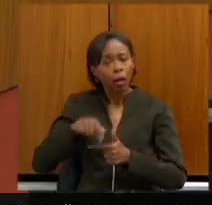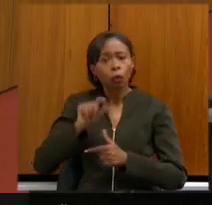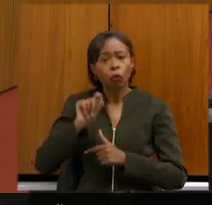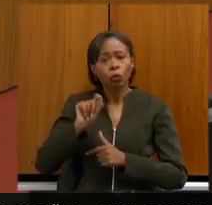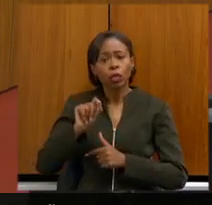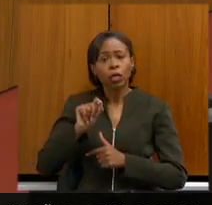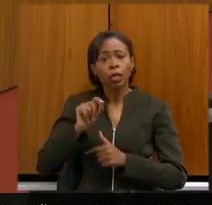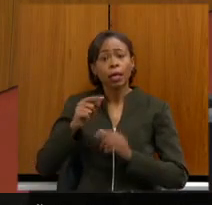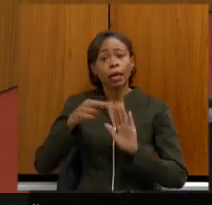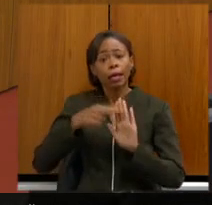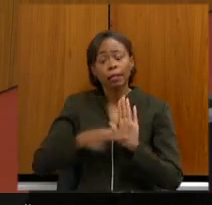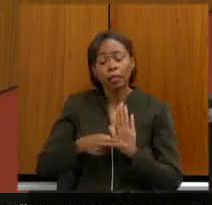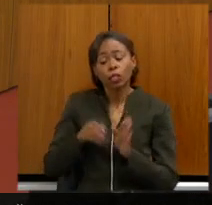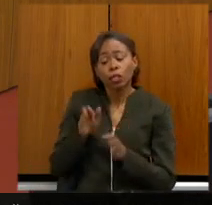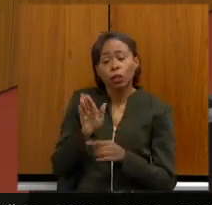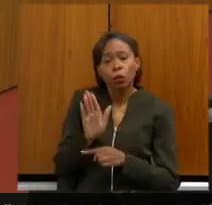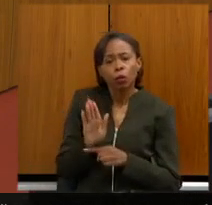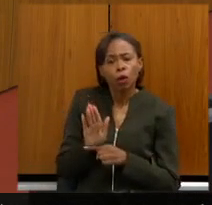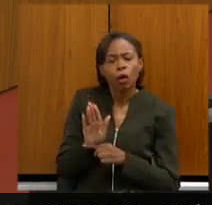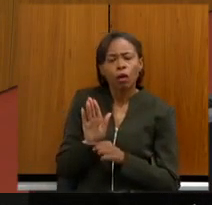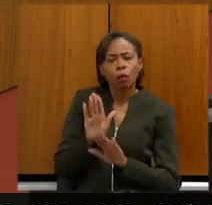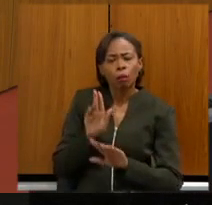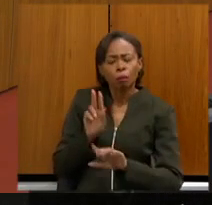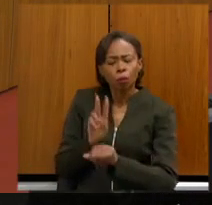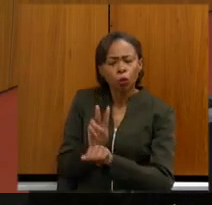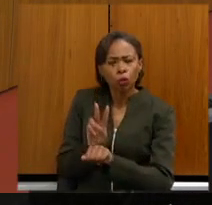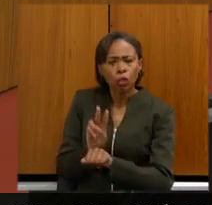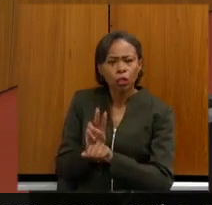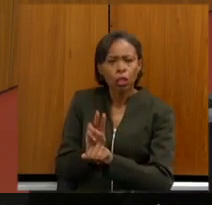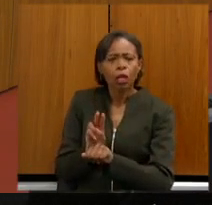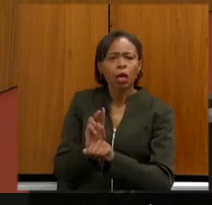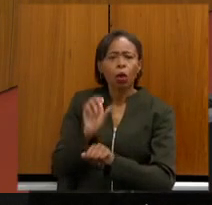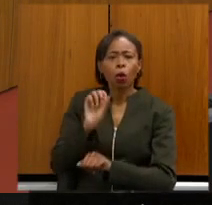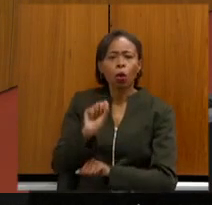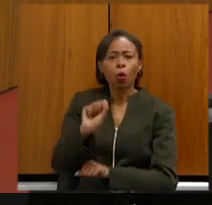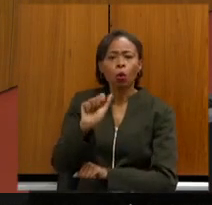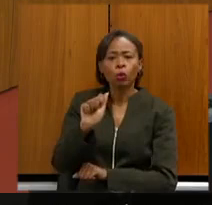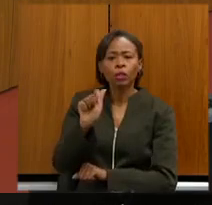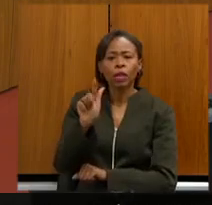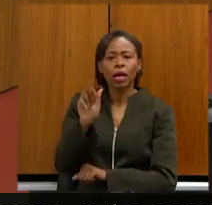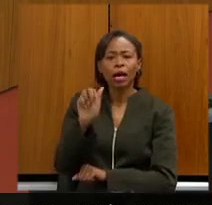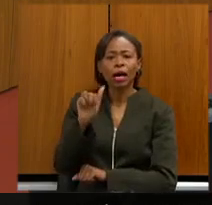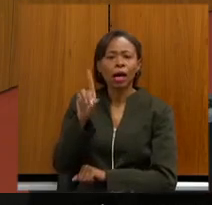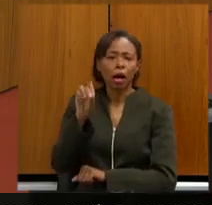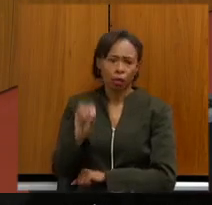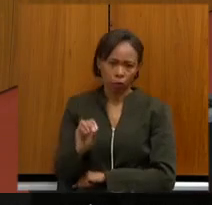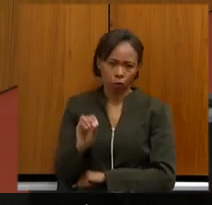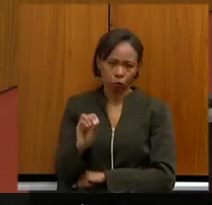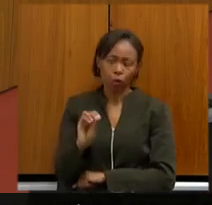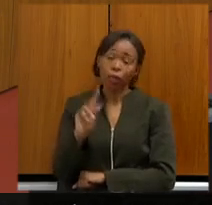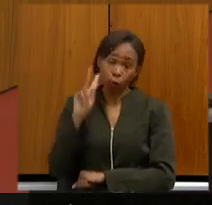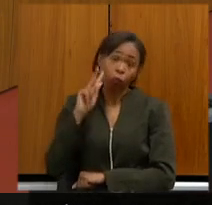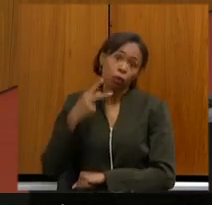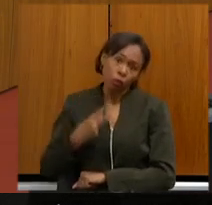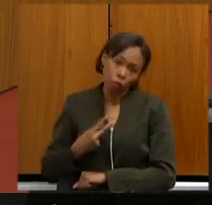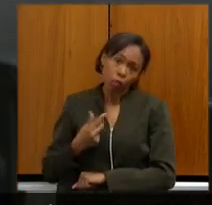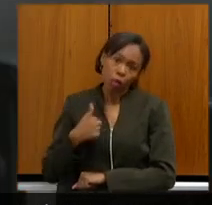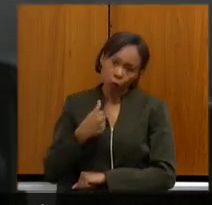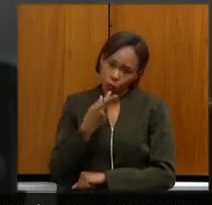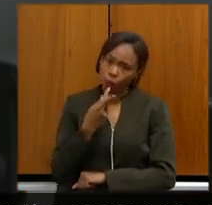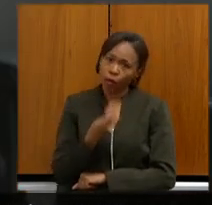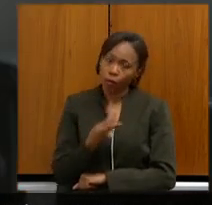Como proteger o sagrado e aí para isso precisa conhecer então é eu já reforço aqui que